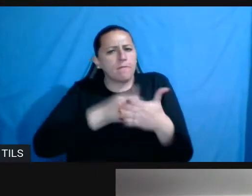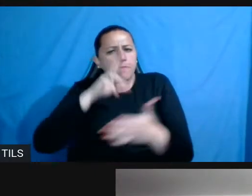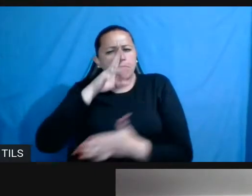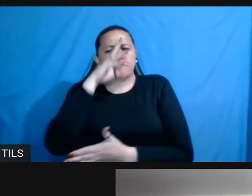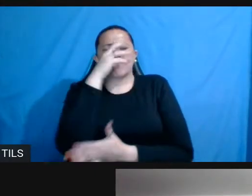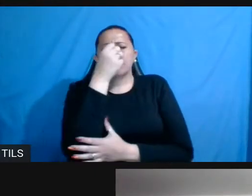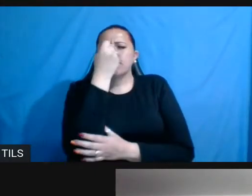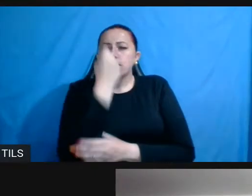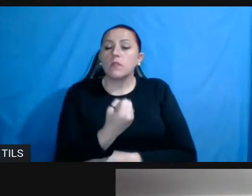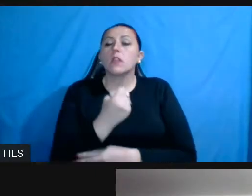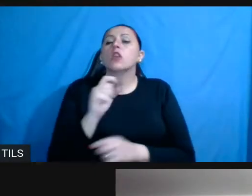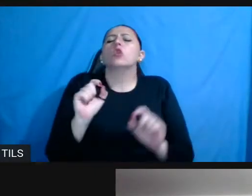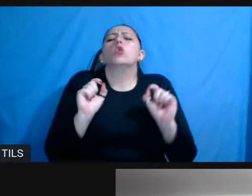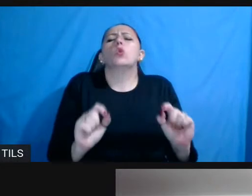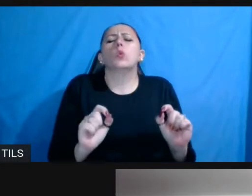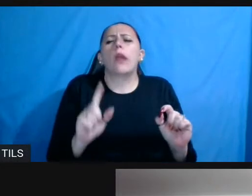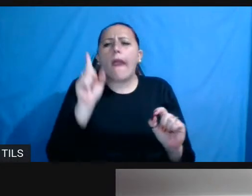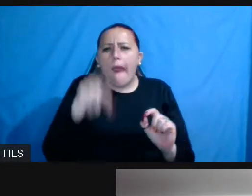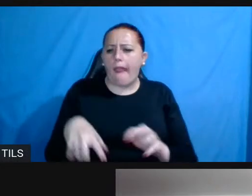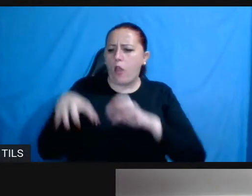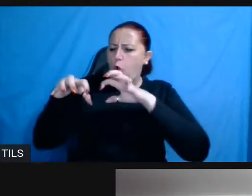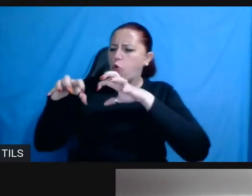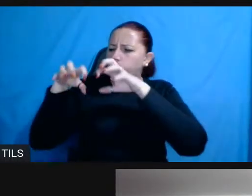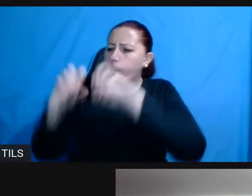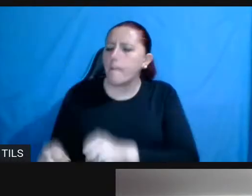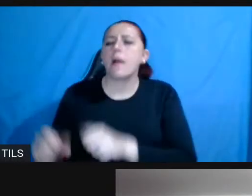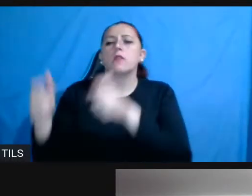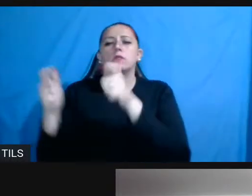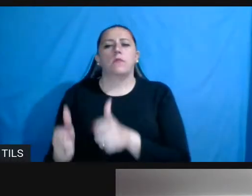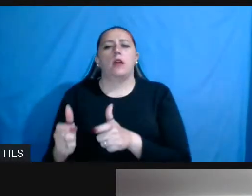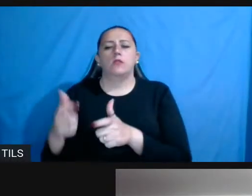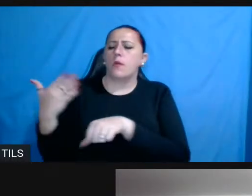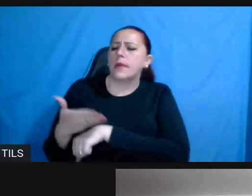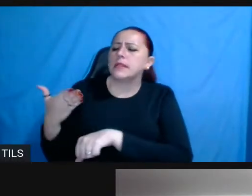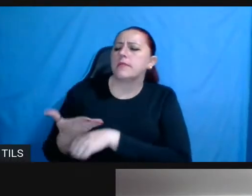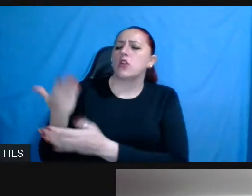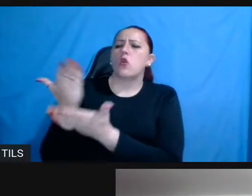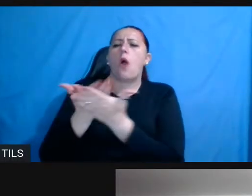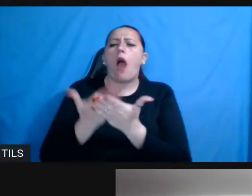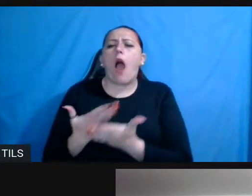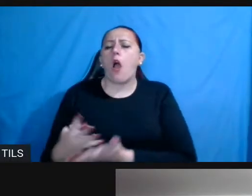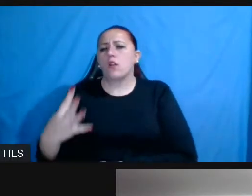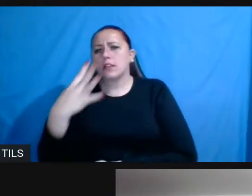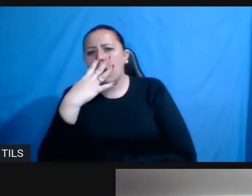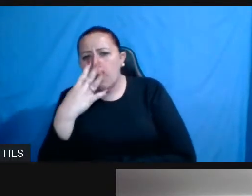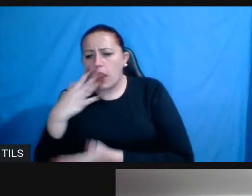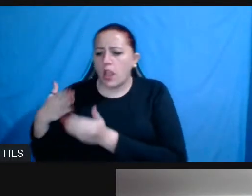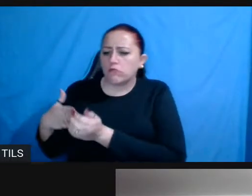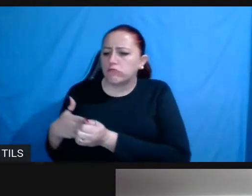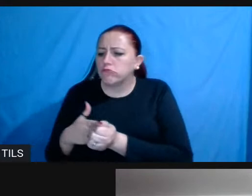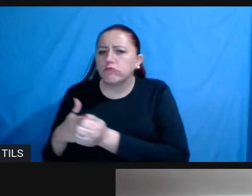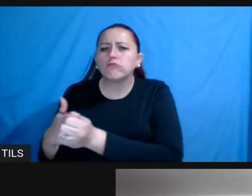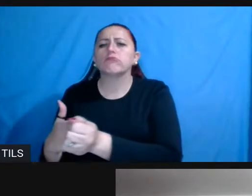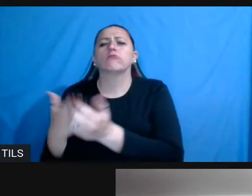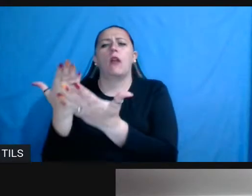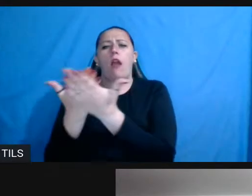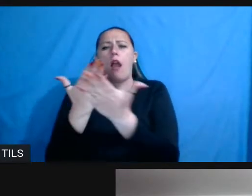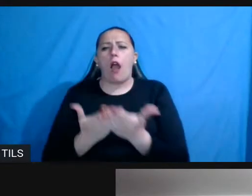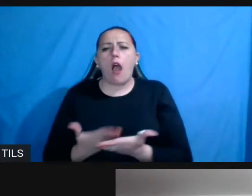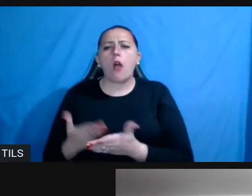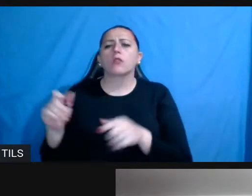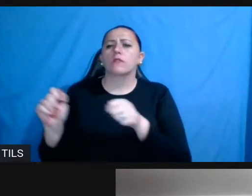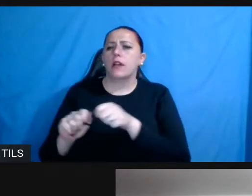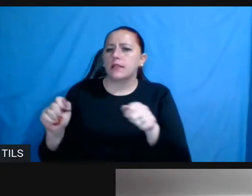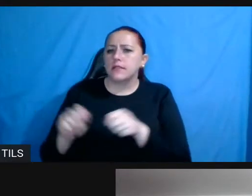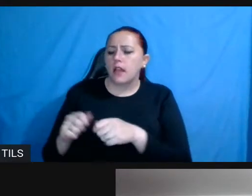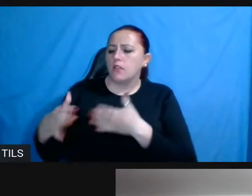mais importantes é nós ocuparmos aquele espaço, participando das aulas, acompanhando as aulas, desenvolvendo aquilo